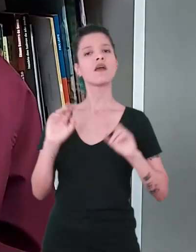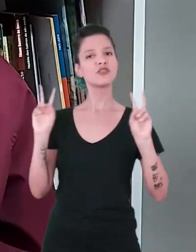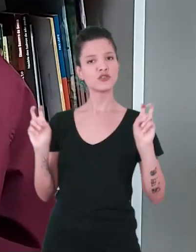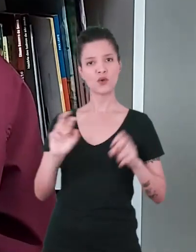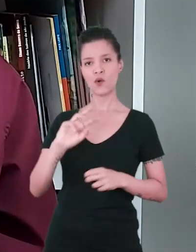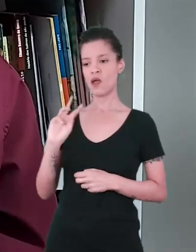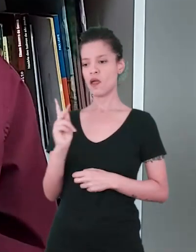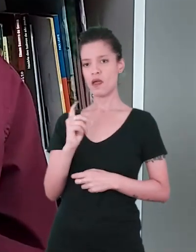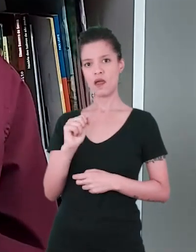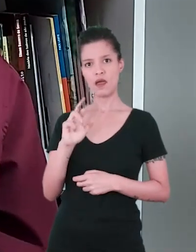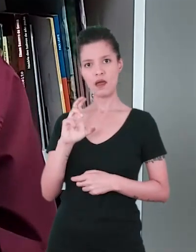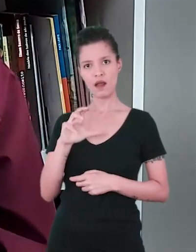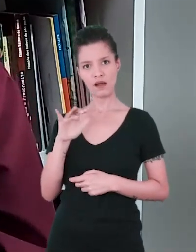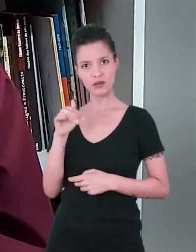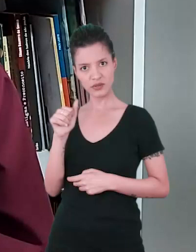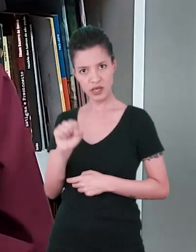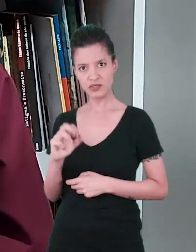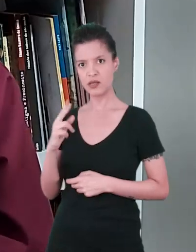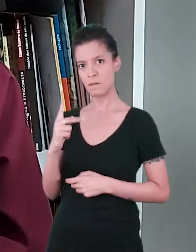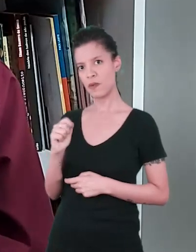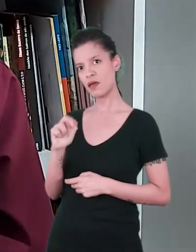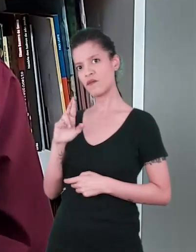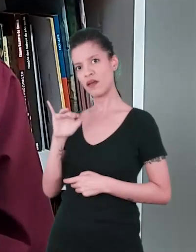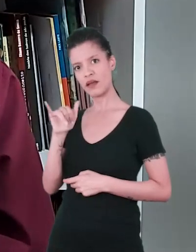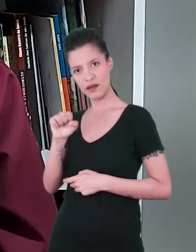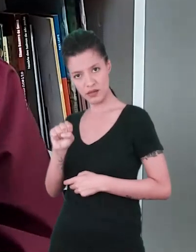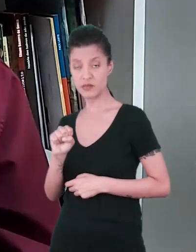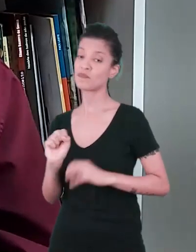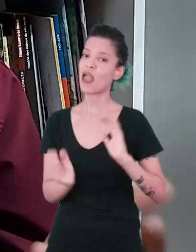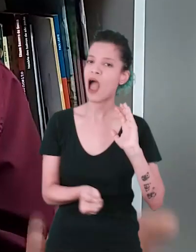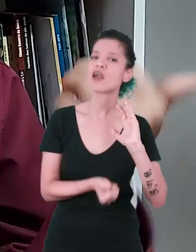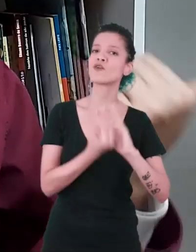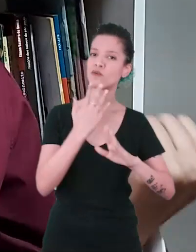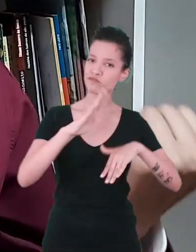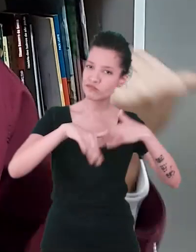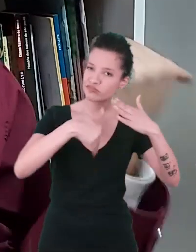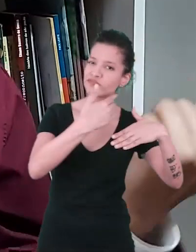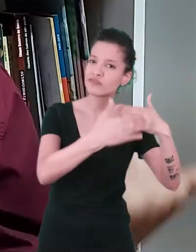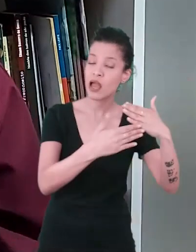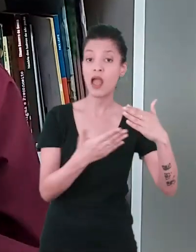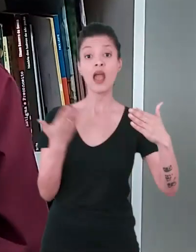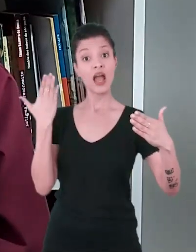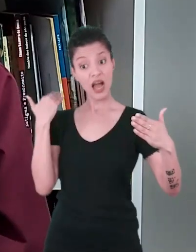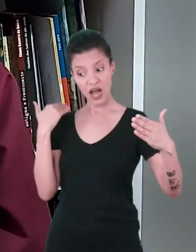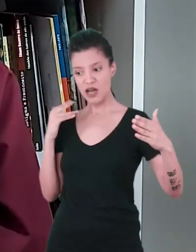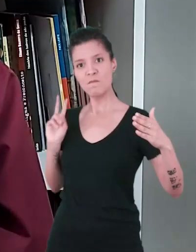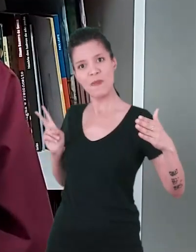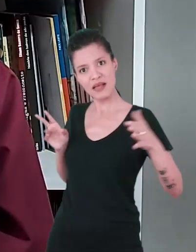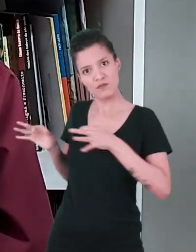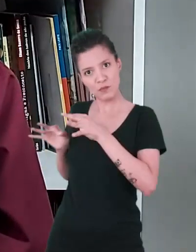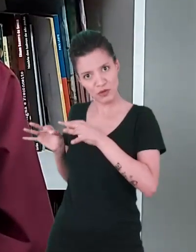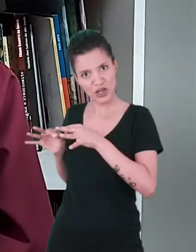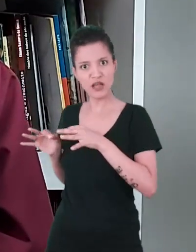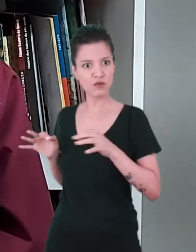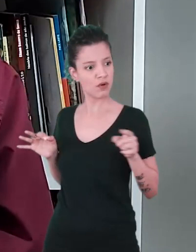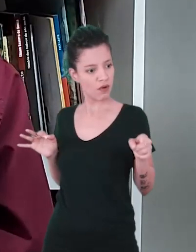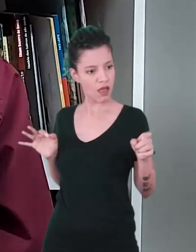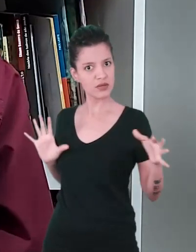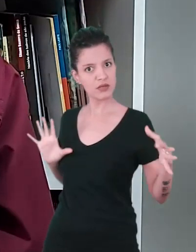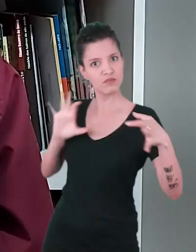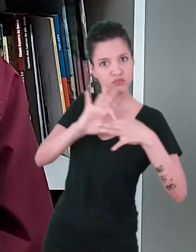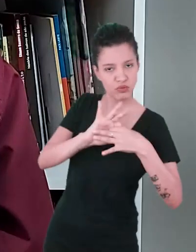e através dele a gente desenvolveu algumas frentes, aprofundando aquele trabalho no território Jururaí